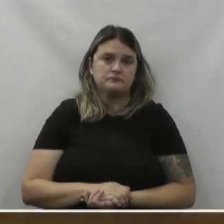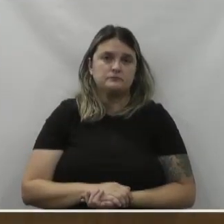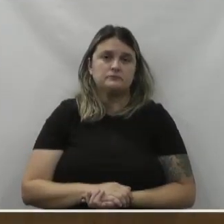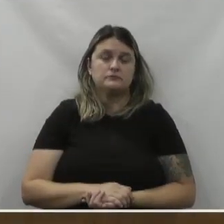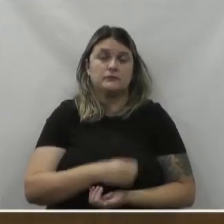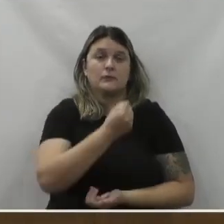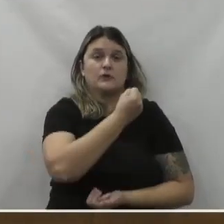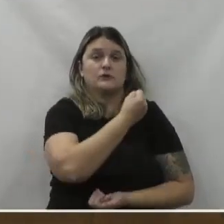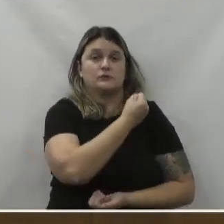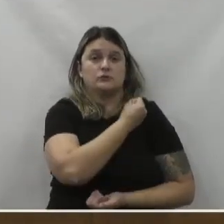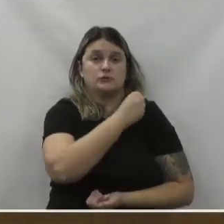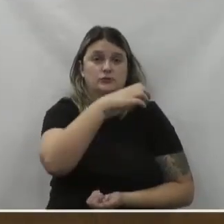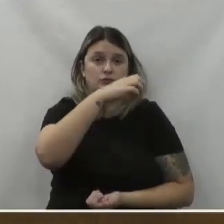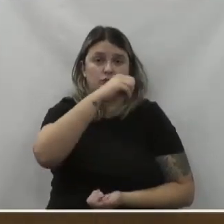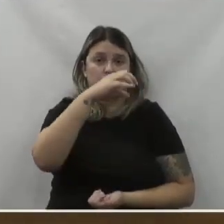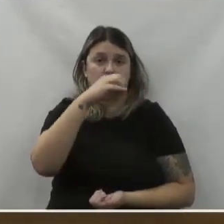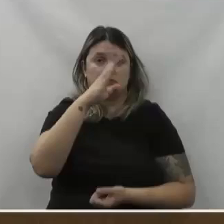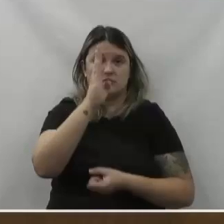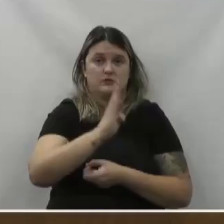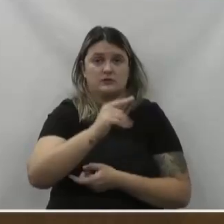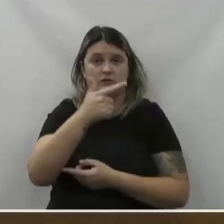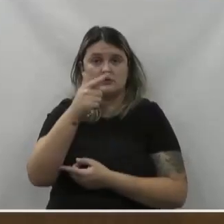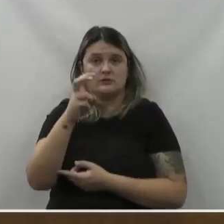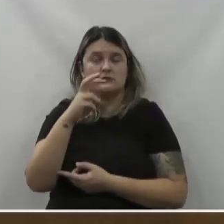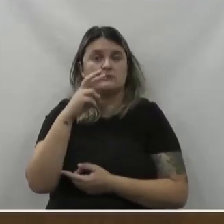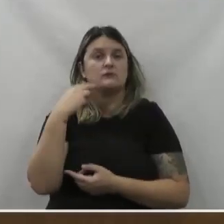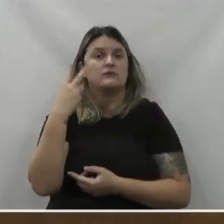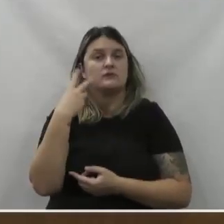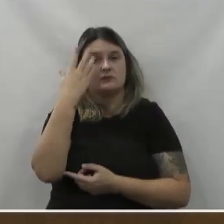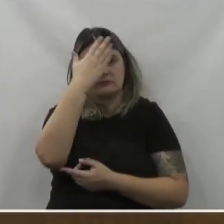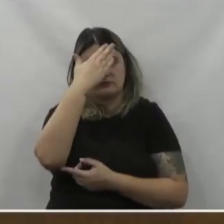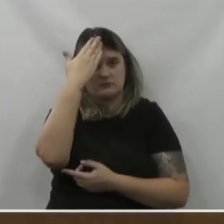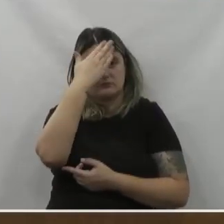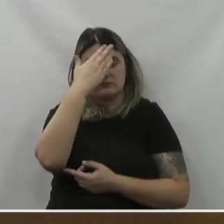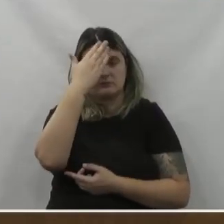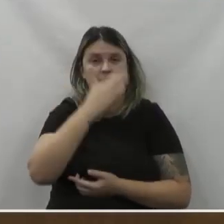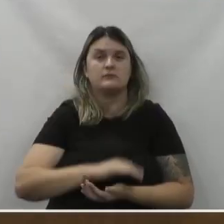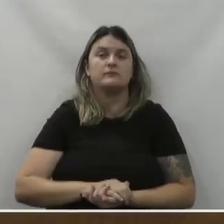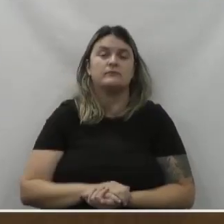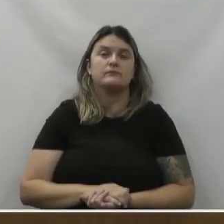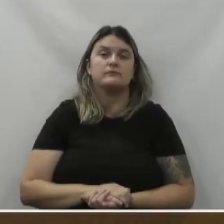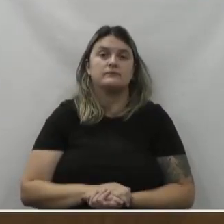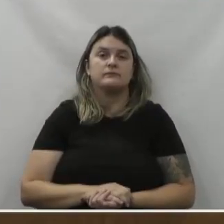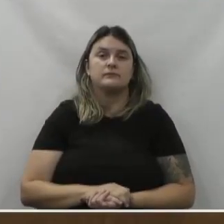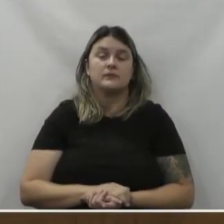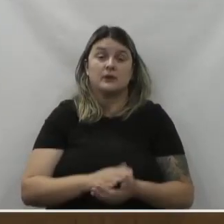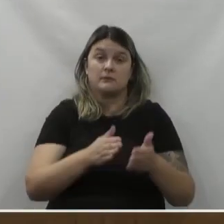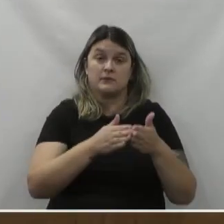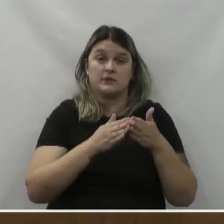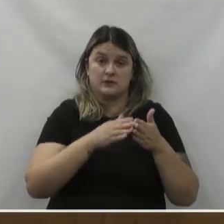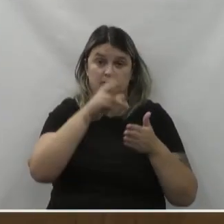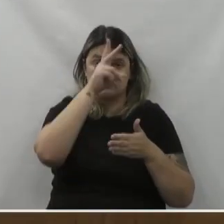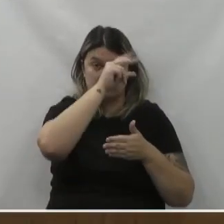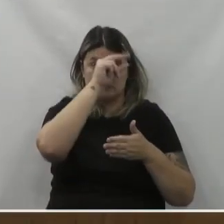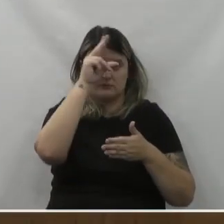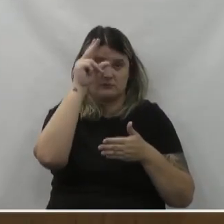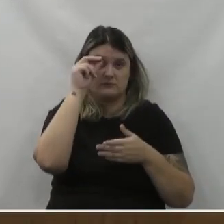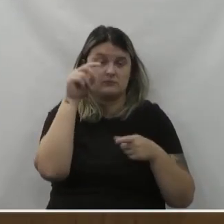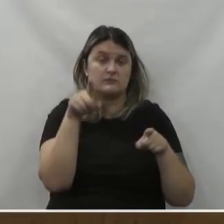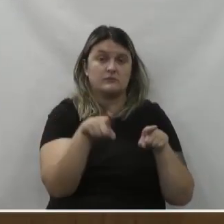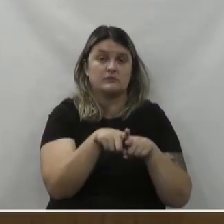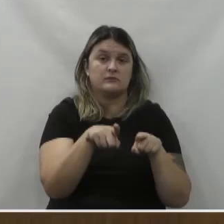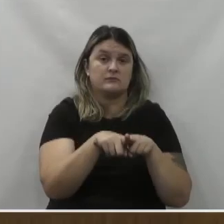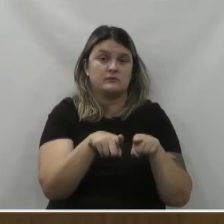Requerimento 90/2025 do vereador Cordovan Frederico de Melo Neto. ao Poder Executivo Municipal, por meio